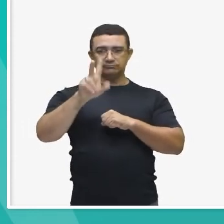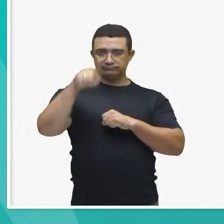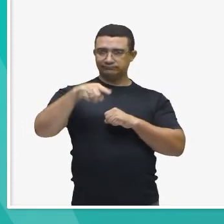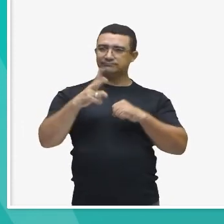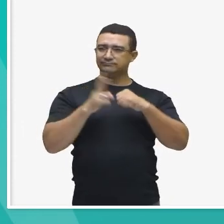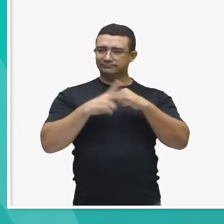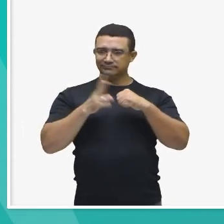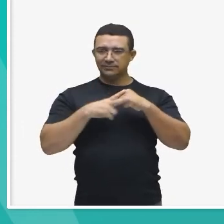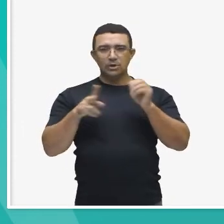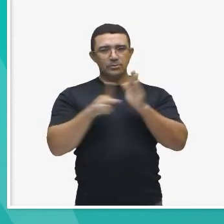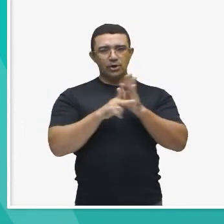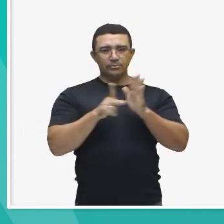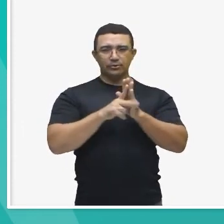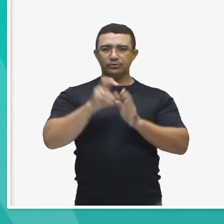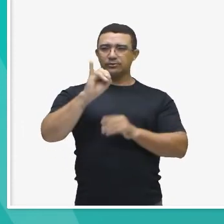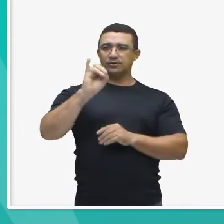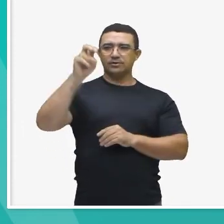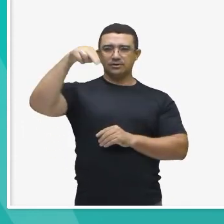infinitivo.